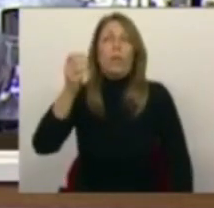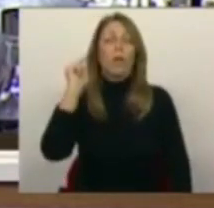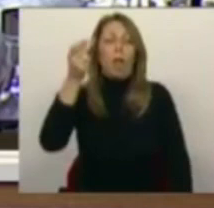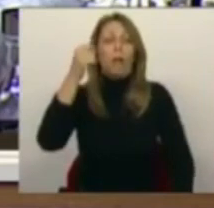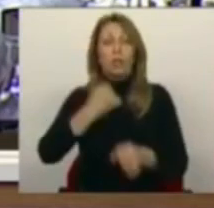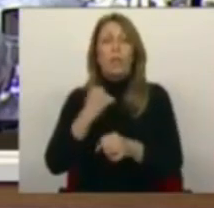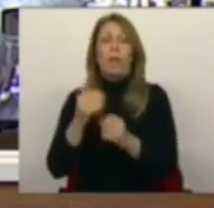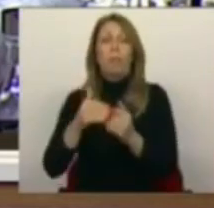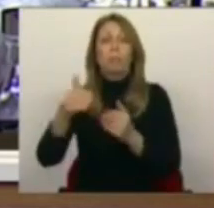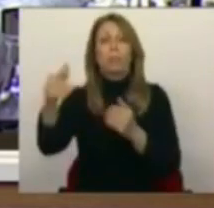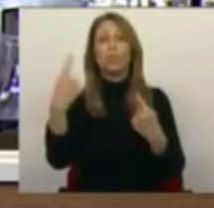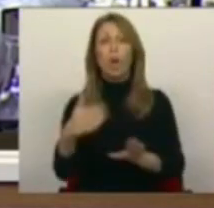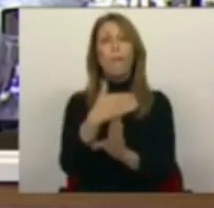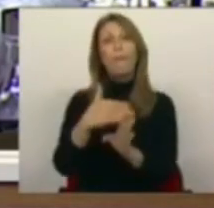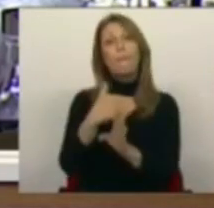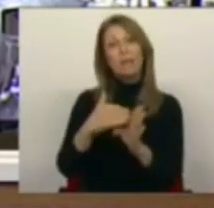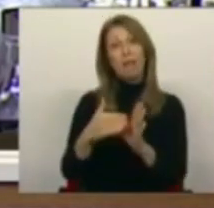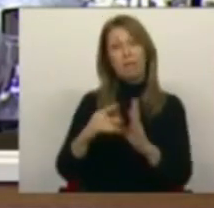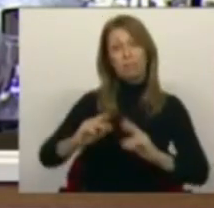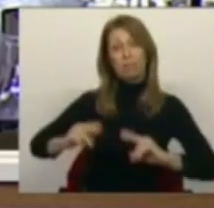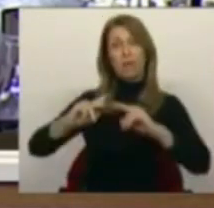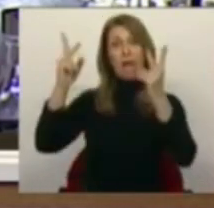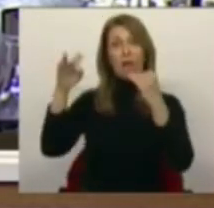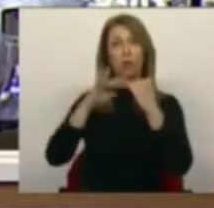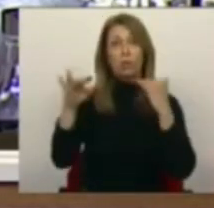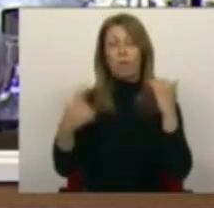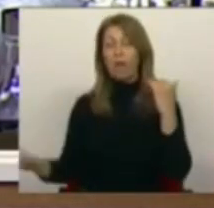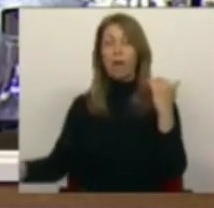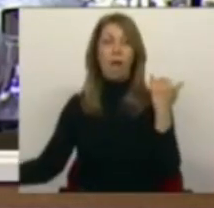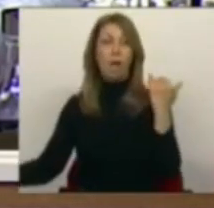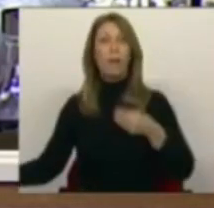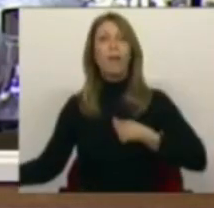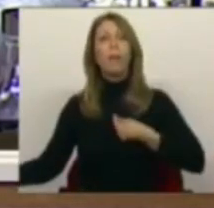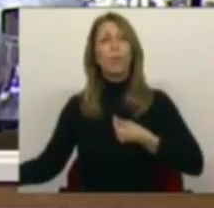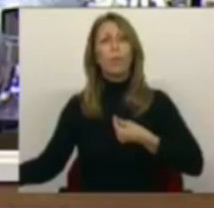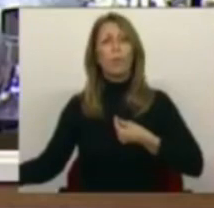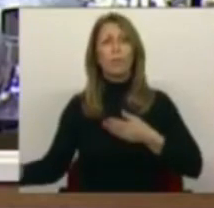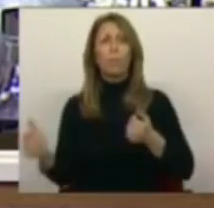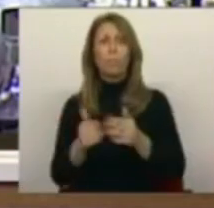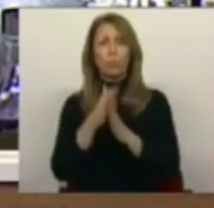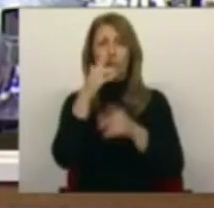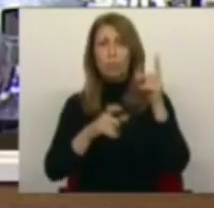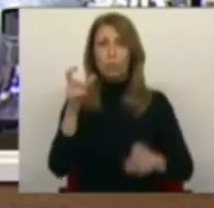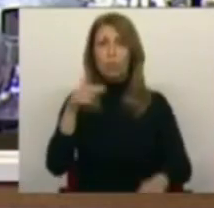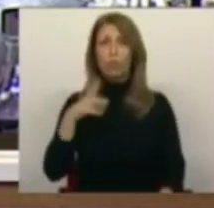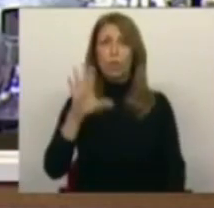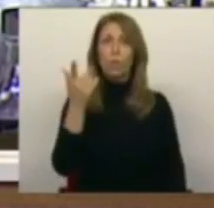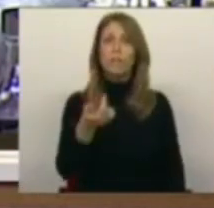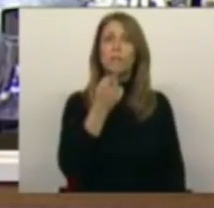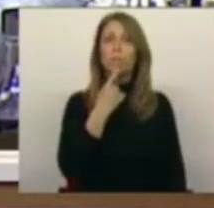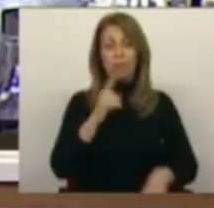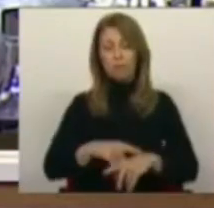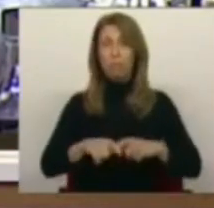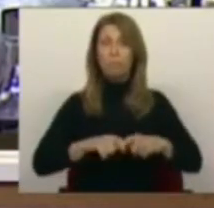vê metade dessa carreira sustentável. E é sobretudo preocupante para todos os portugueses quando se percebe que o significado desse